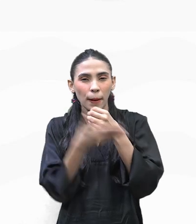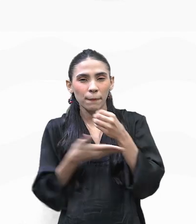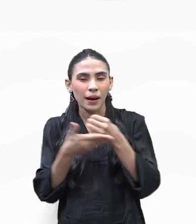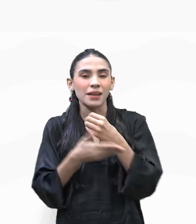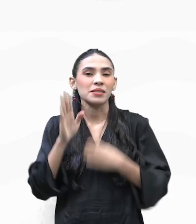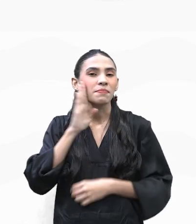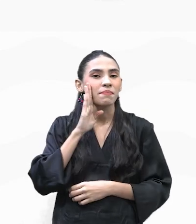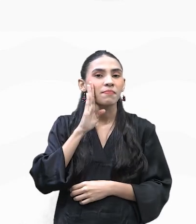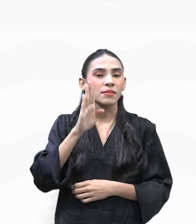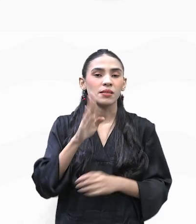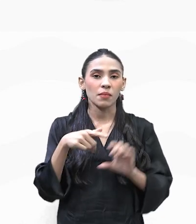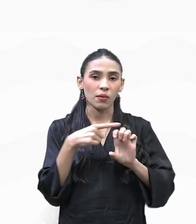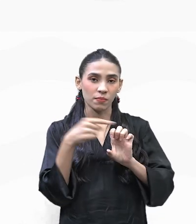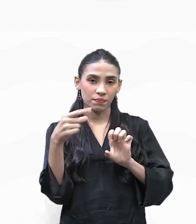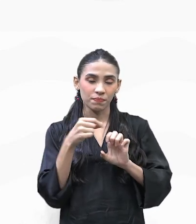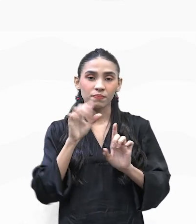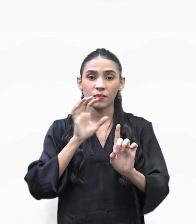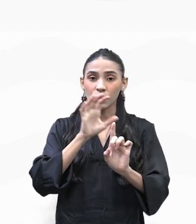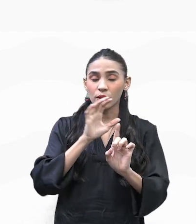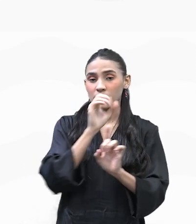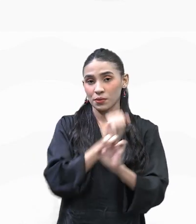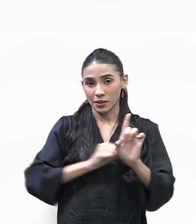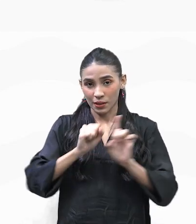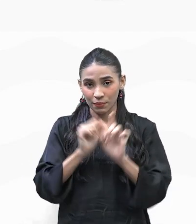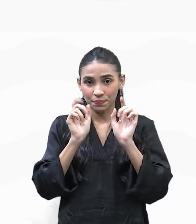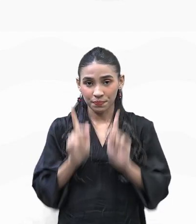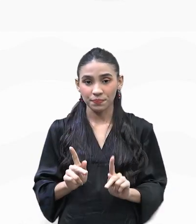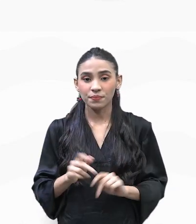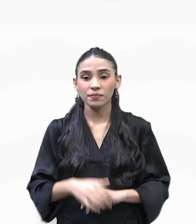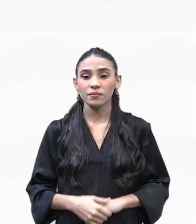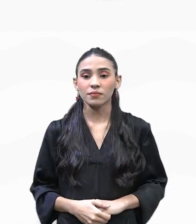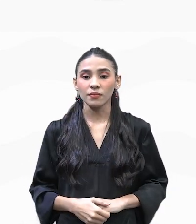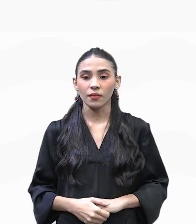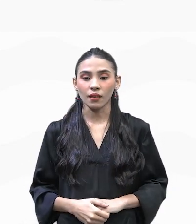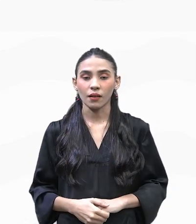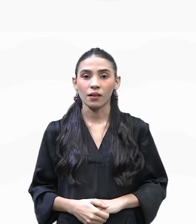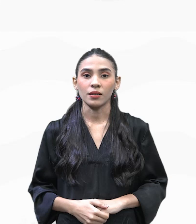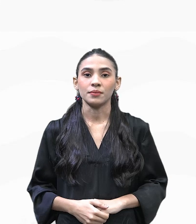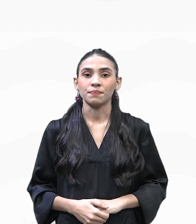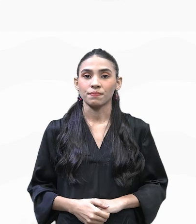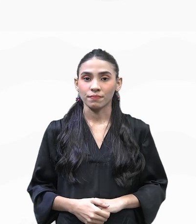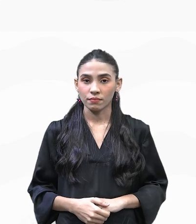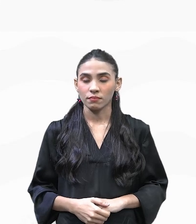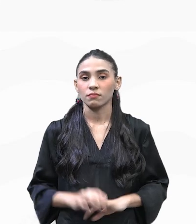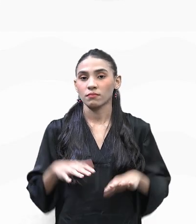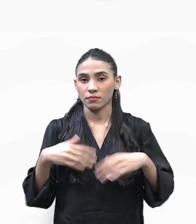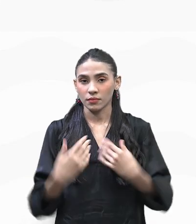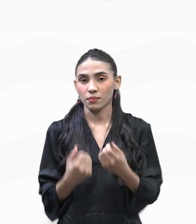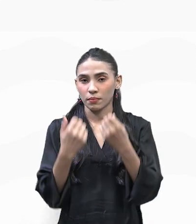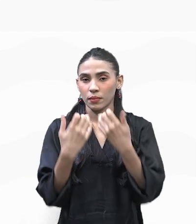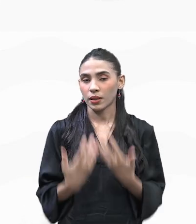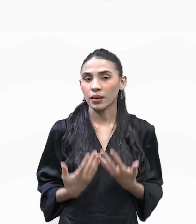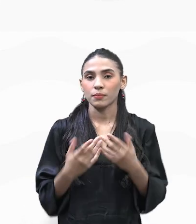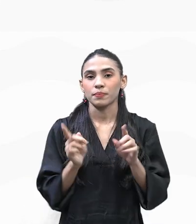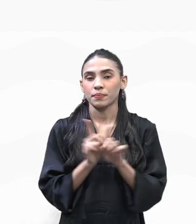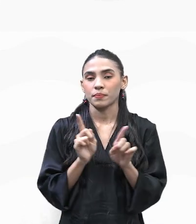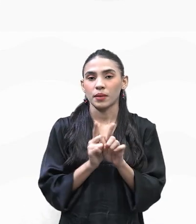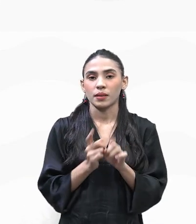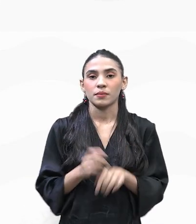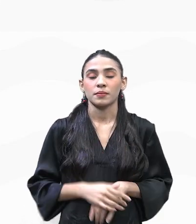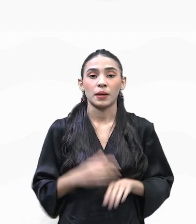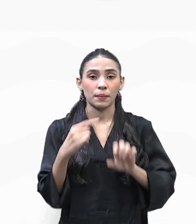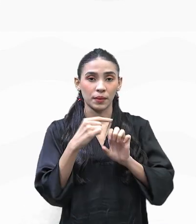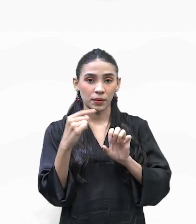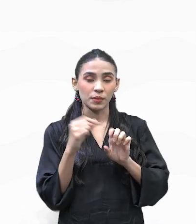desse empreendimento de impacto social, tá certo? Isso mesmo. Então, a gente já falou aqui sobre o